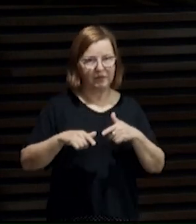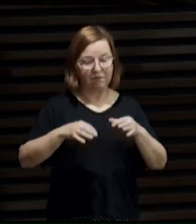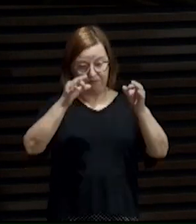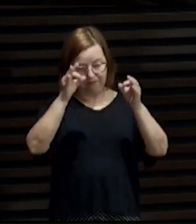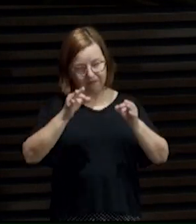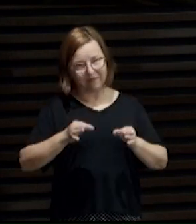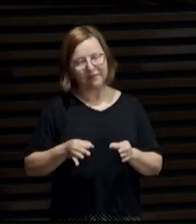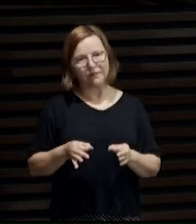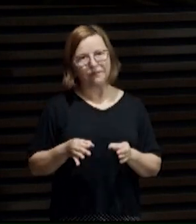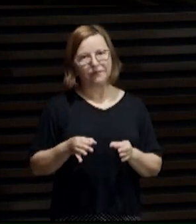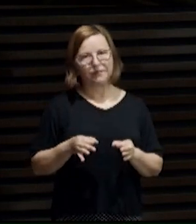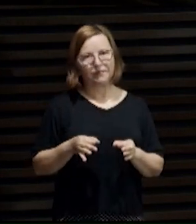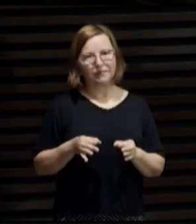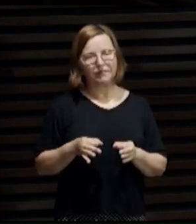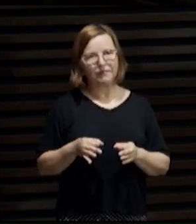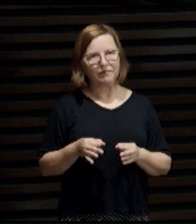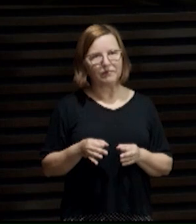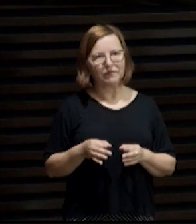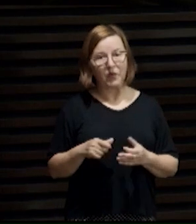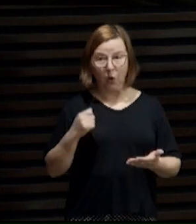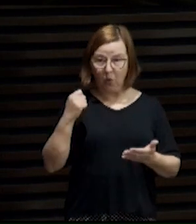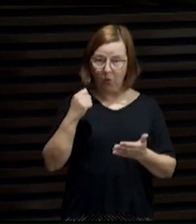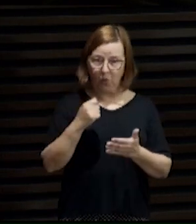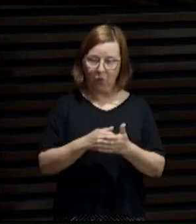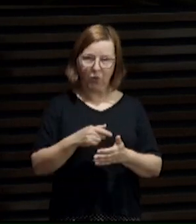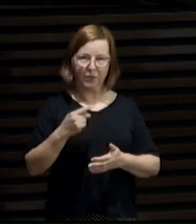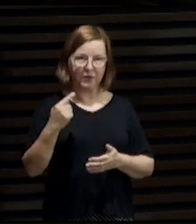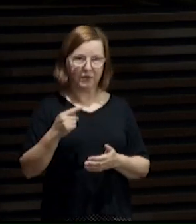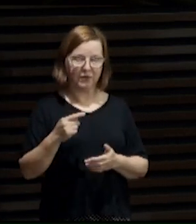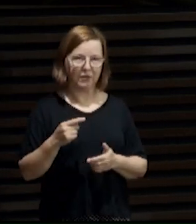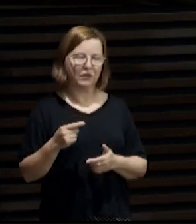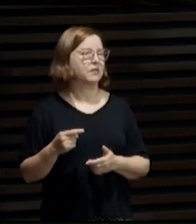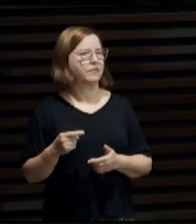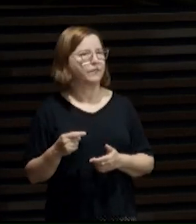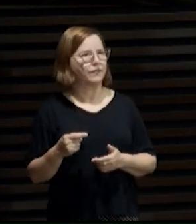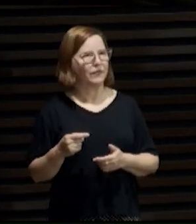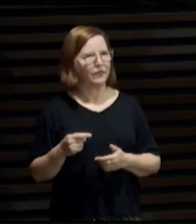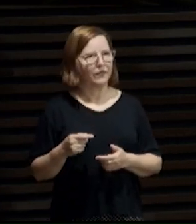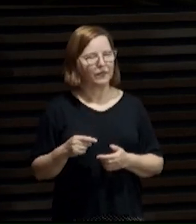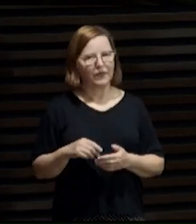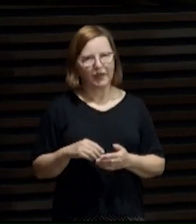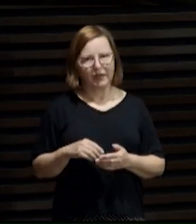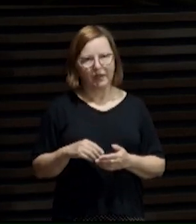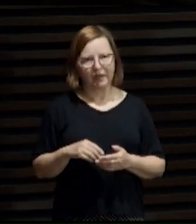honesta, que cumpre os seus deveres espirituais dentro e fora de casa,